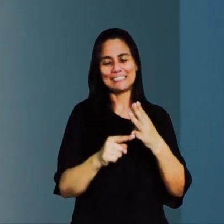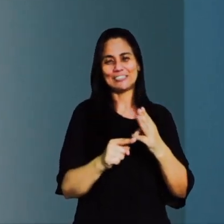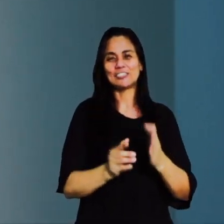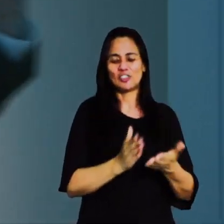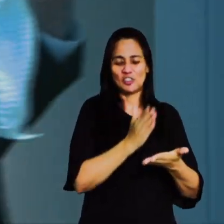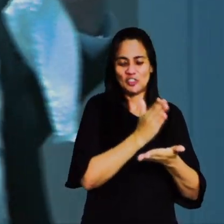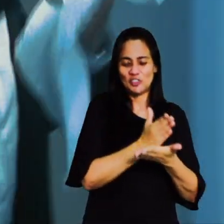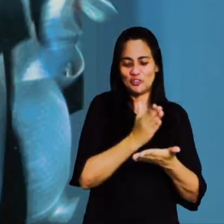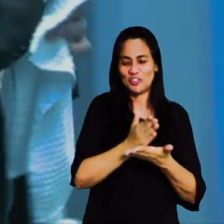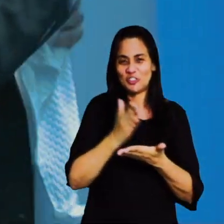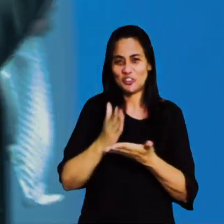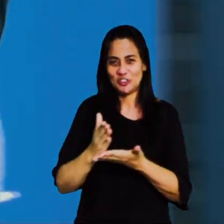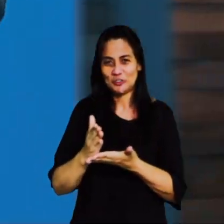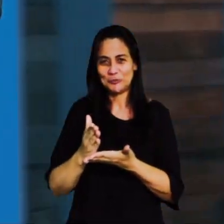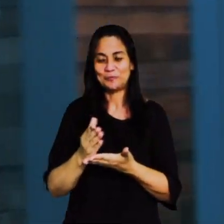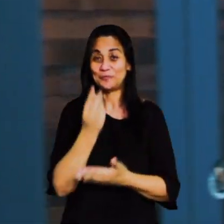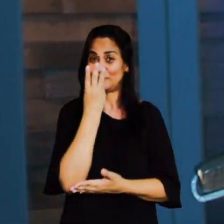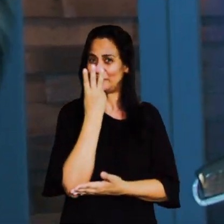Mas eu fico com...